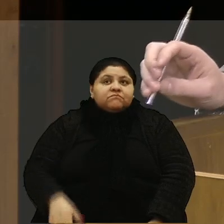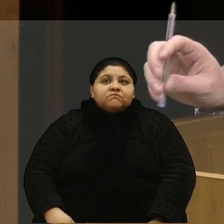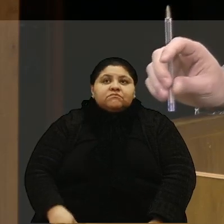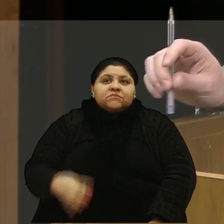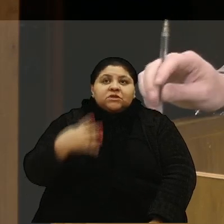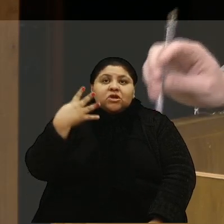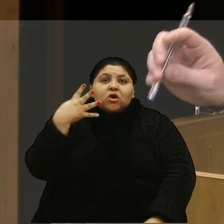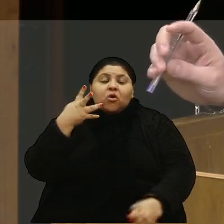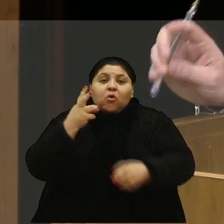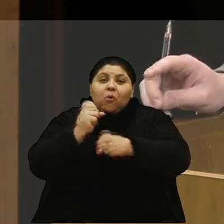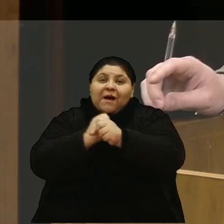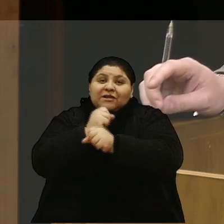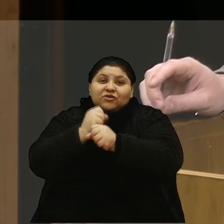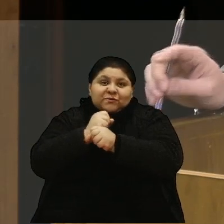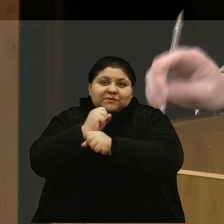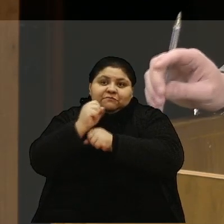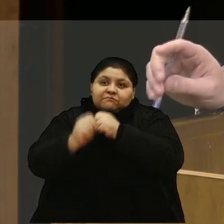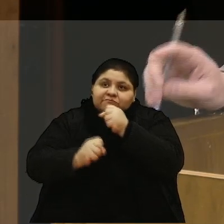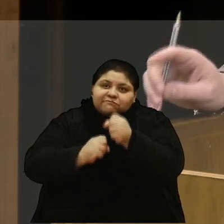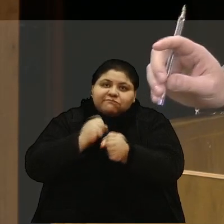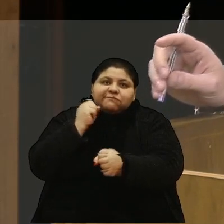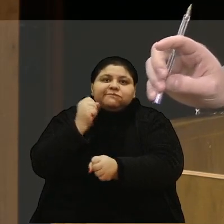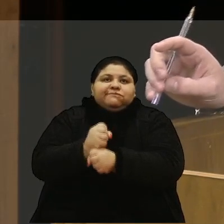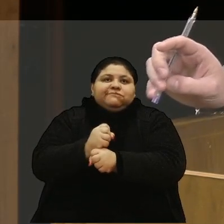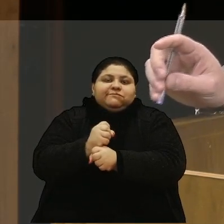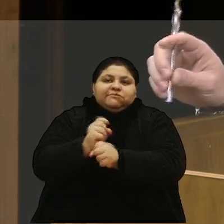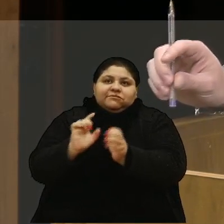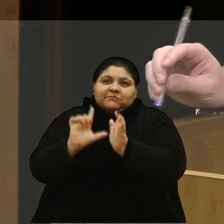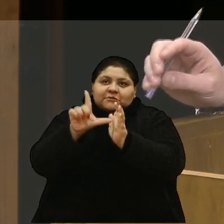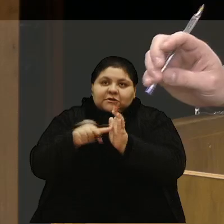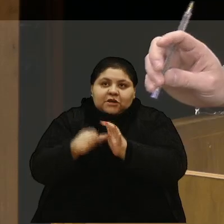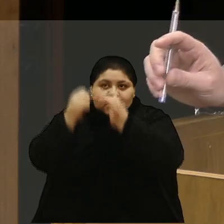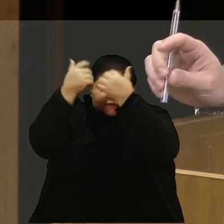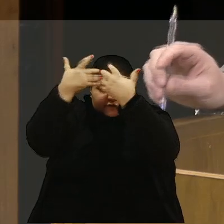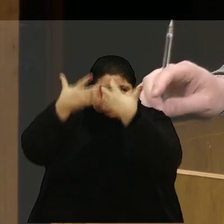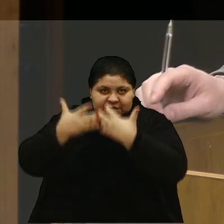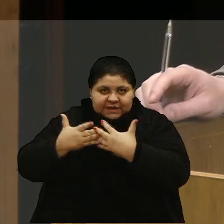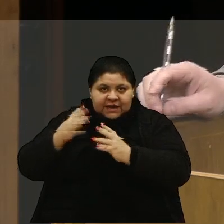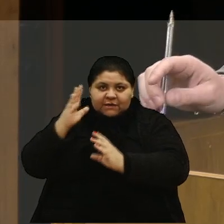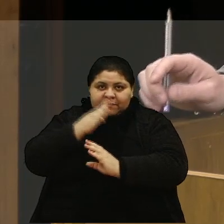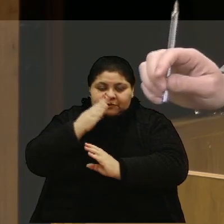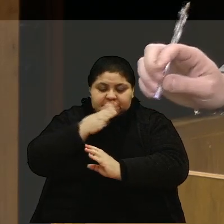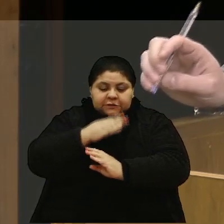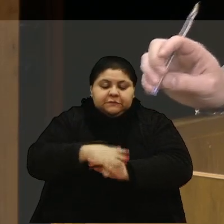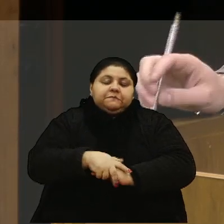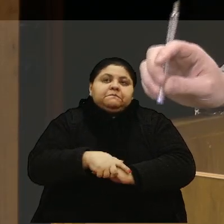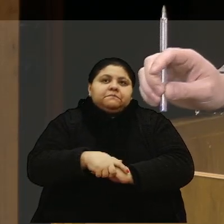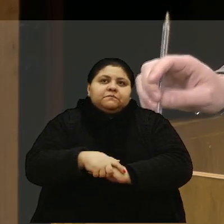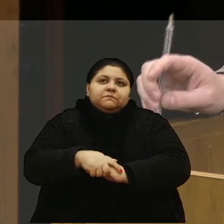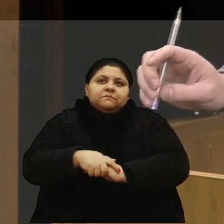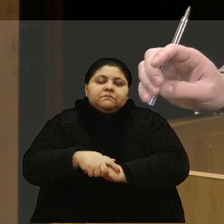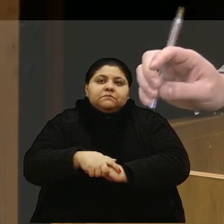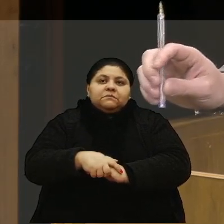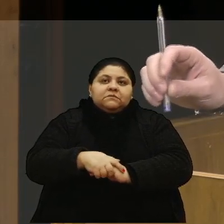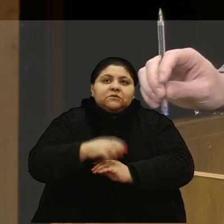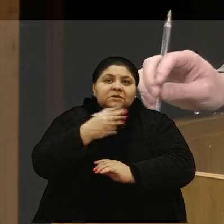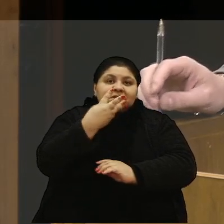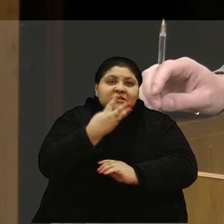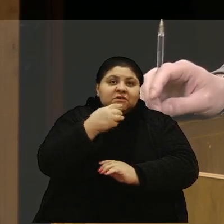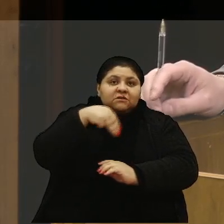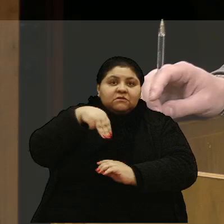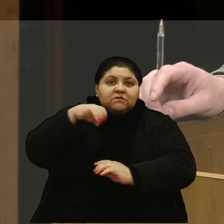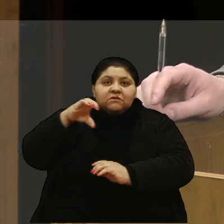4 anos mais precisamente. Eu vou fazer um breve histórico aqui. Em 3 de maio